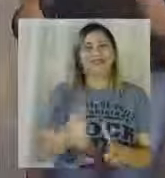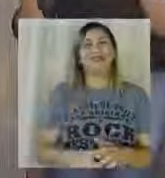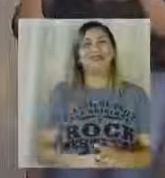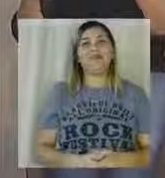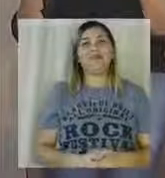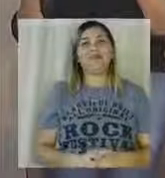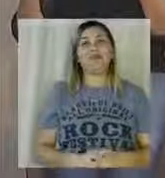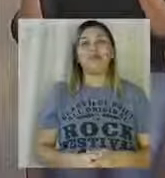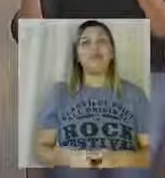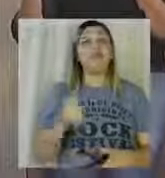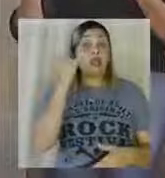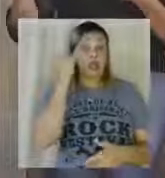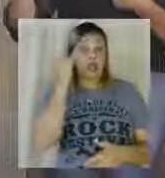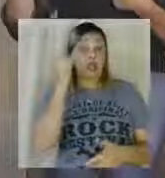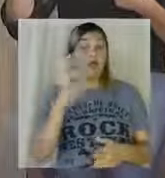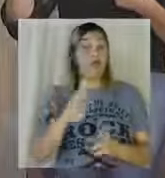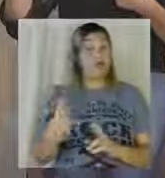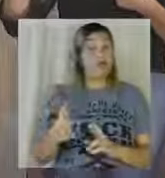Já trabalhei já.